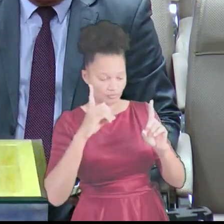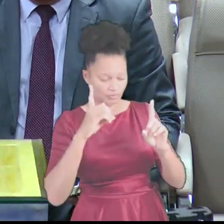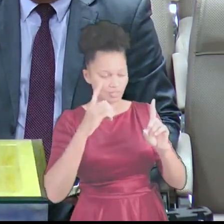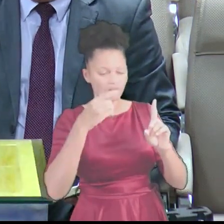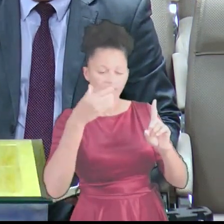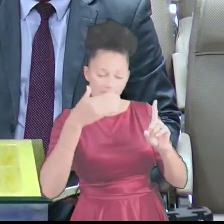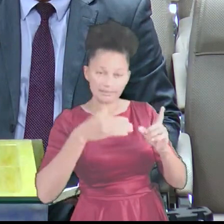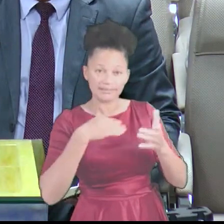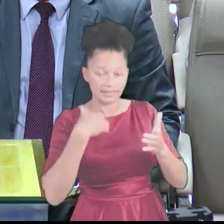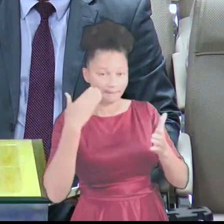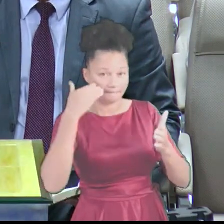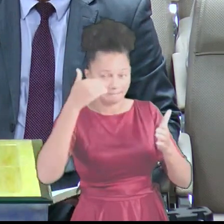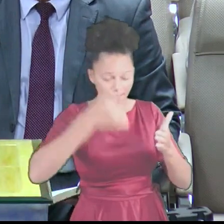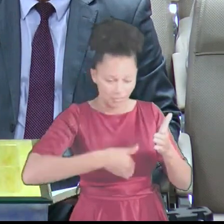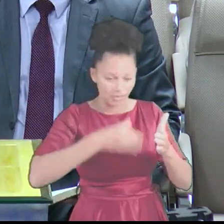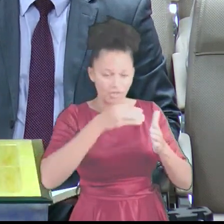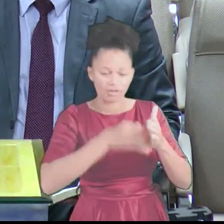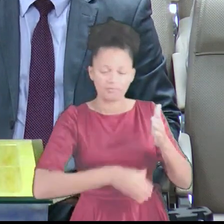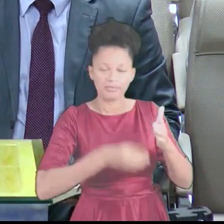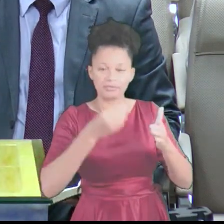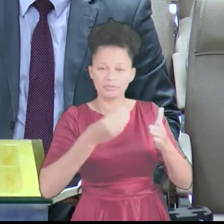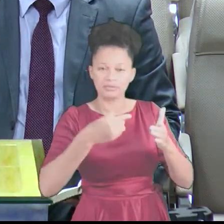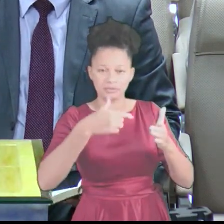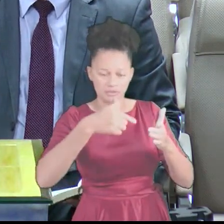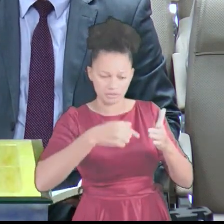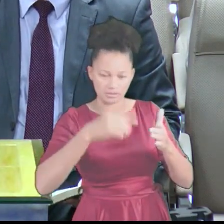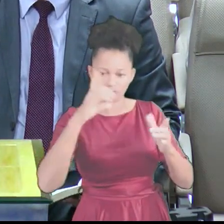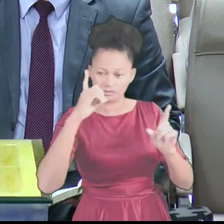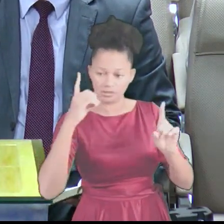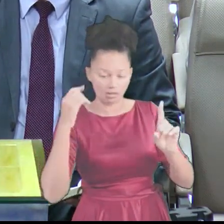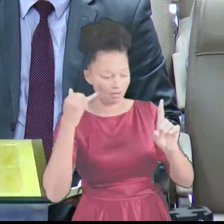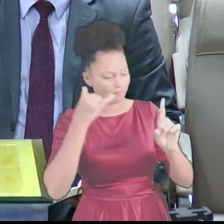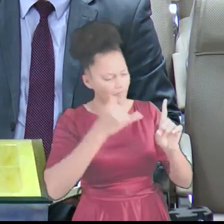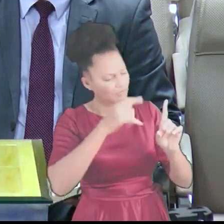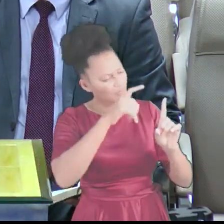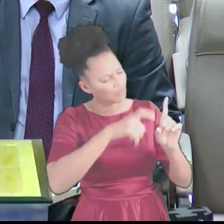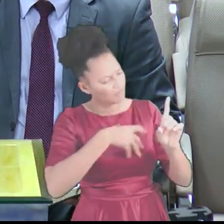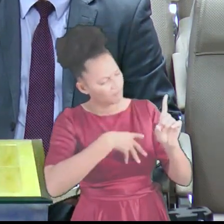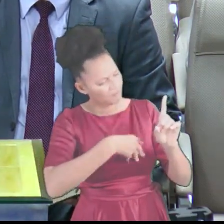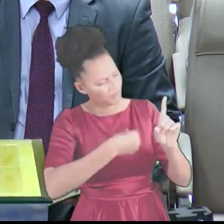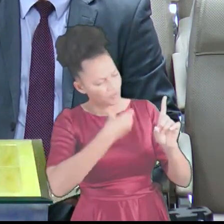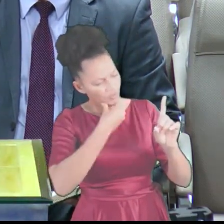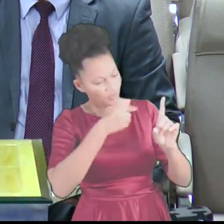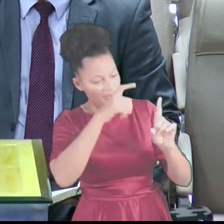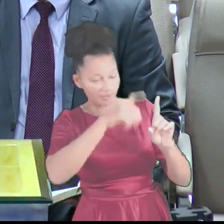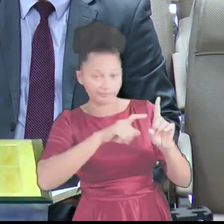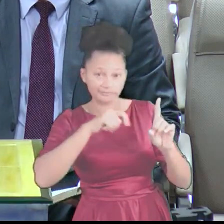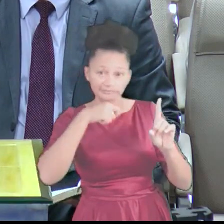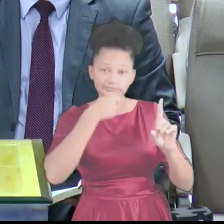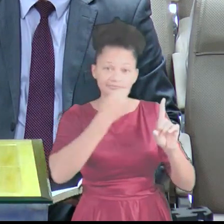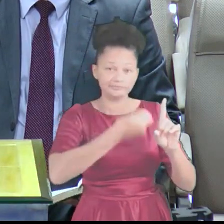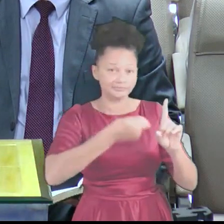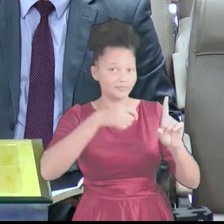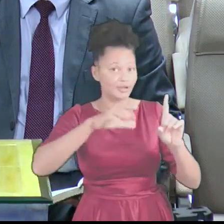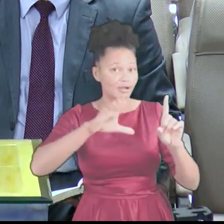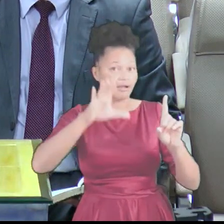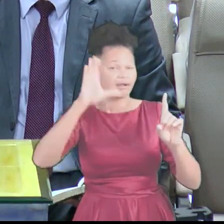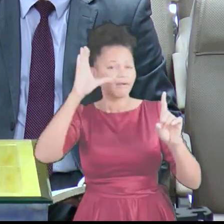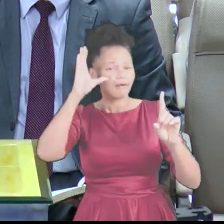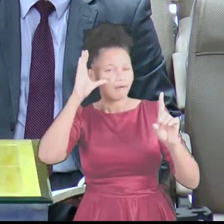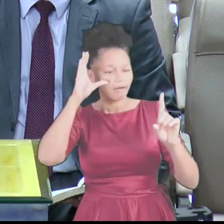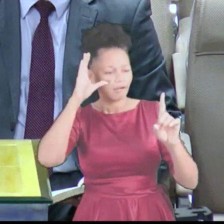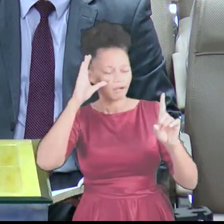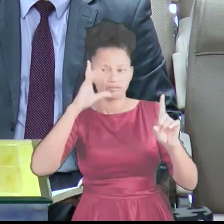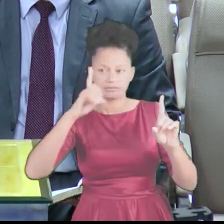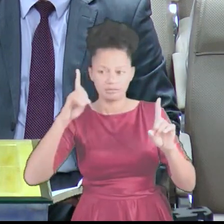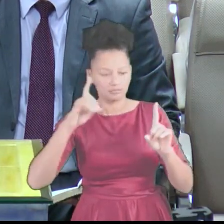capítulo 37, o diz: filho do homem, este homem chamado Ezequiel, quando